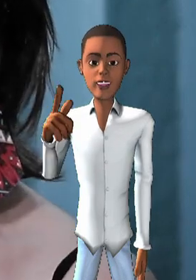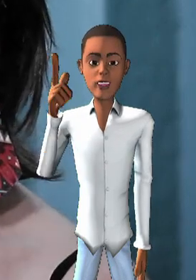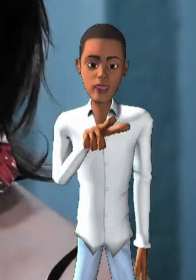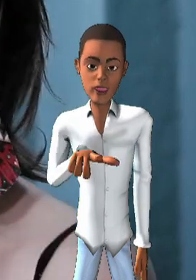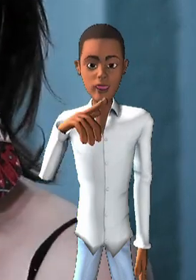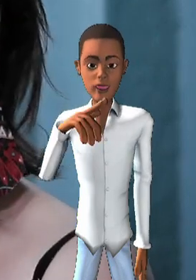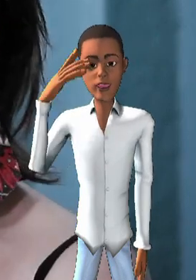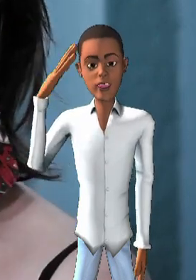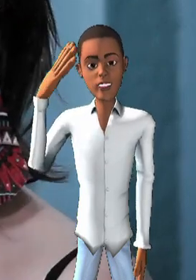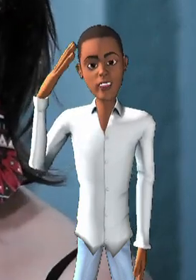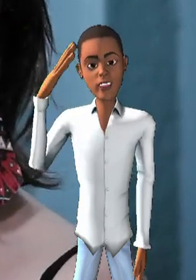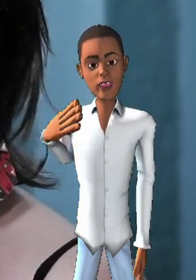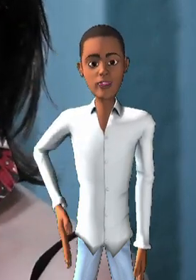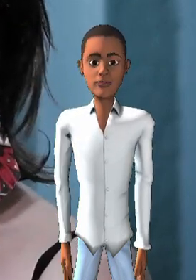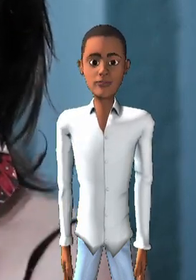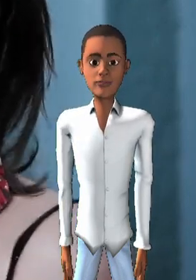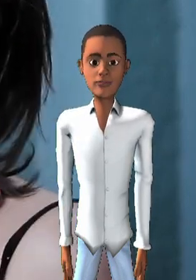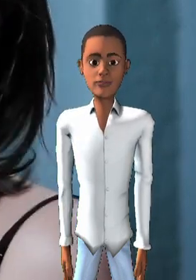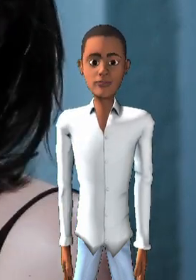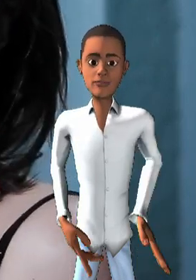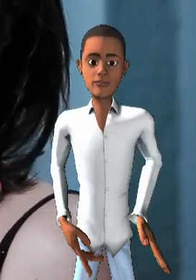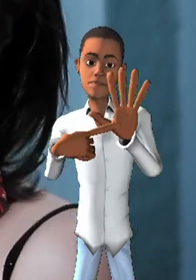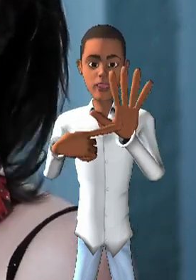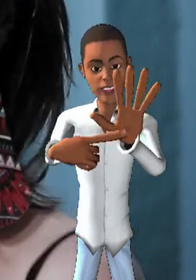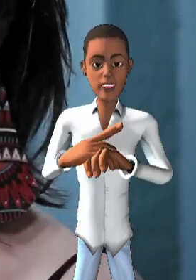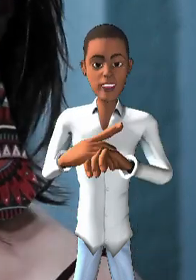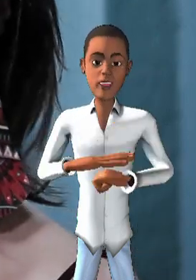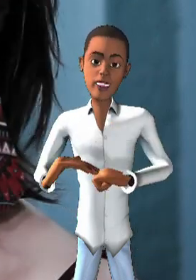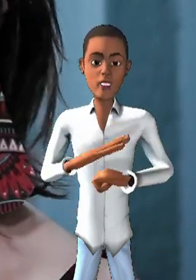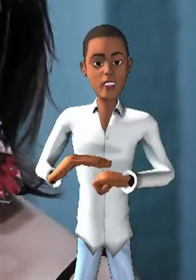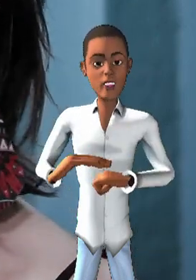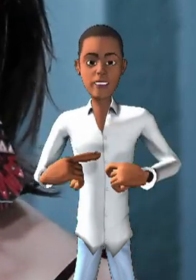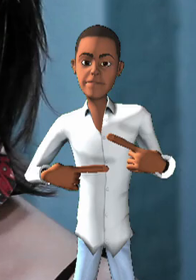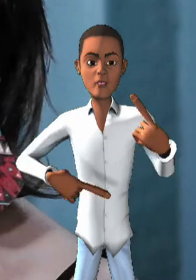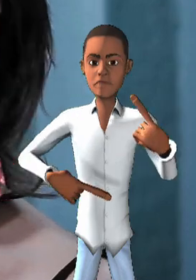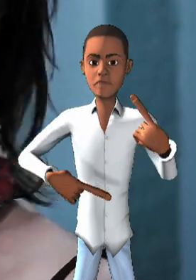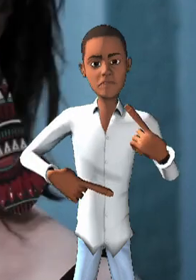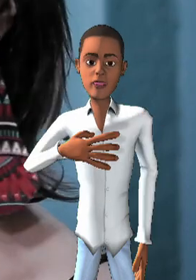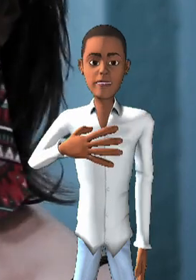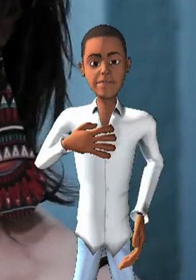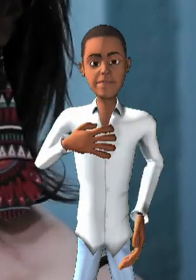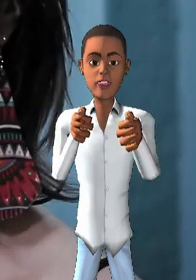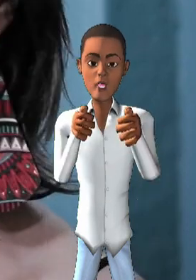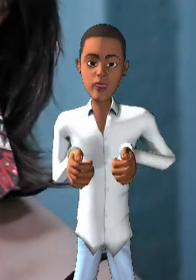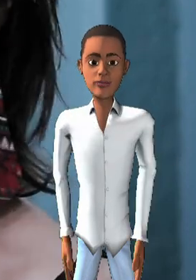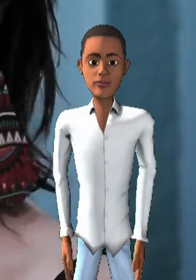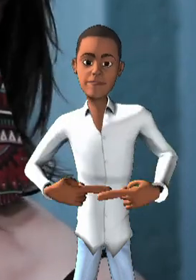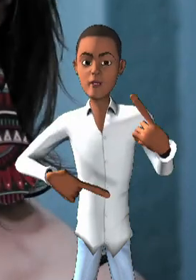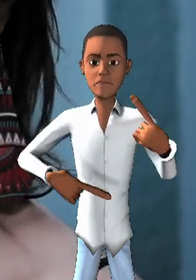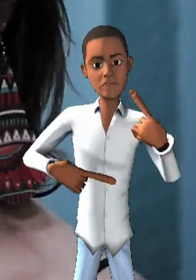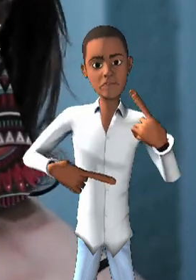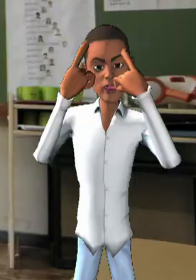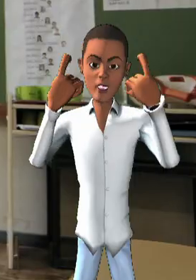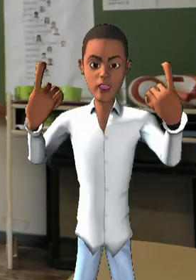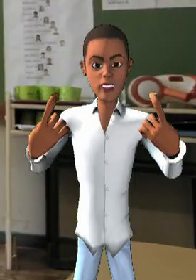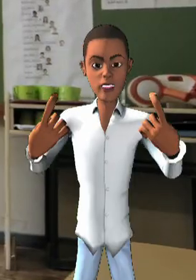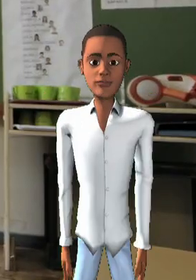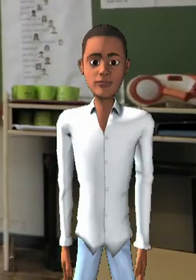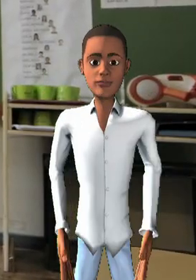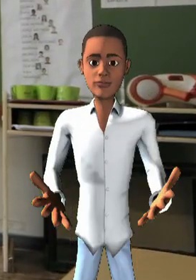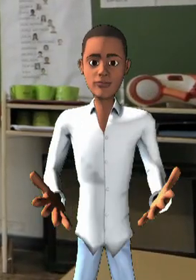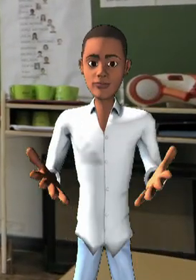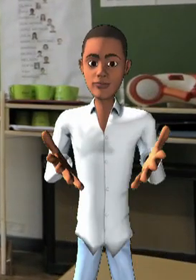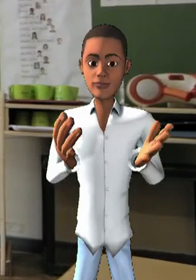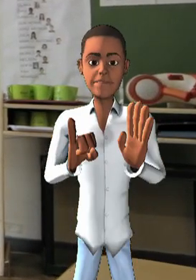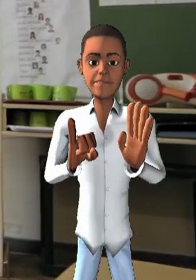crianças, vão conseguir entender que a forma dela demonstrar afeto não tem nada a ver com controle, não tem nada a ver com violência.